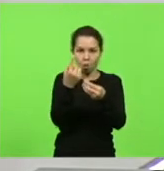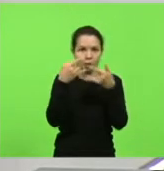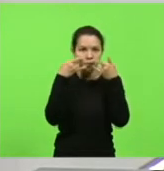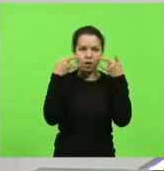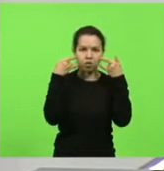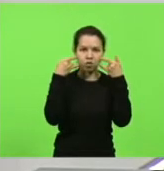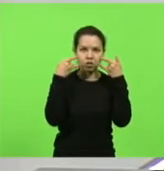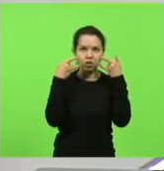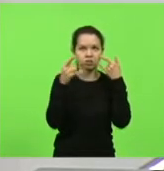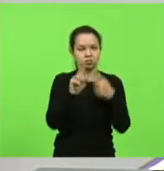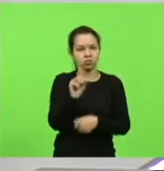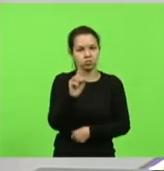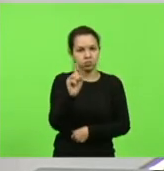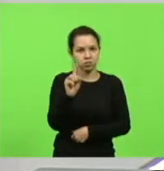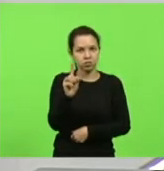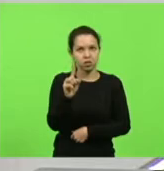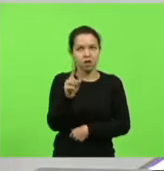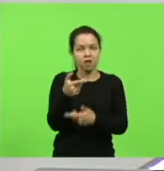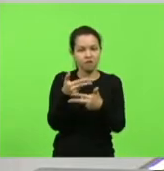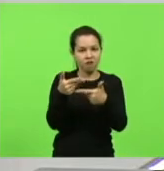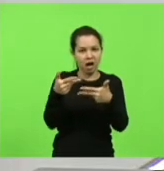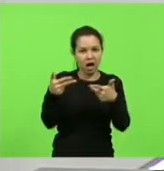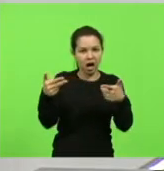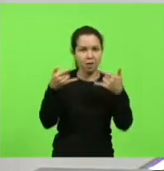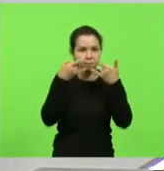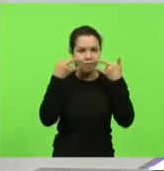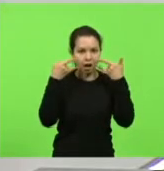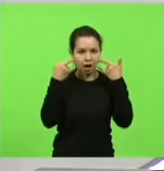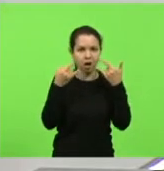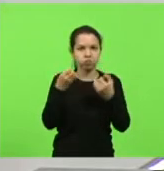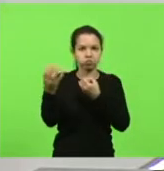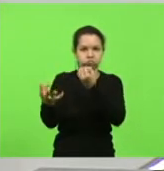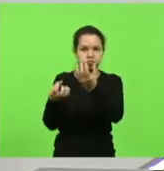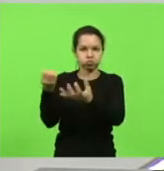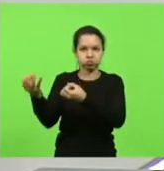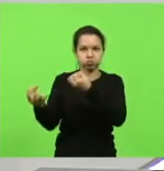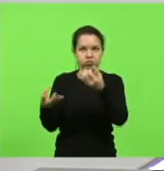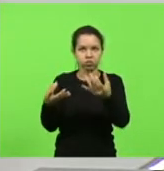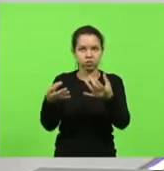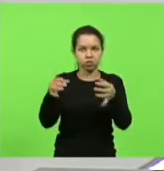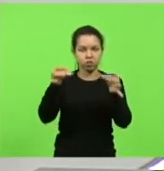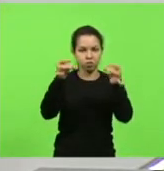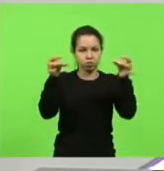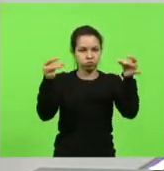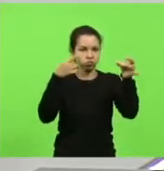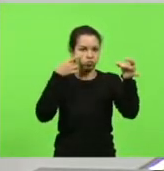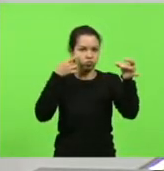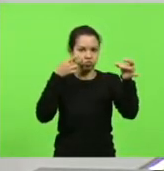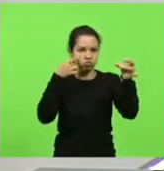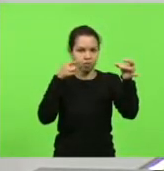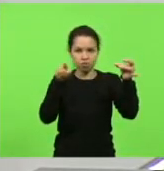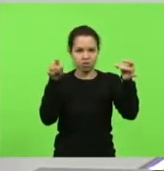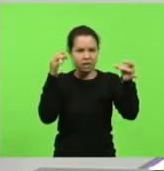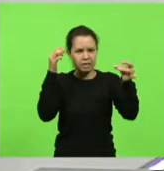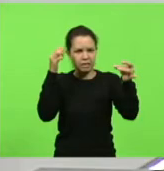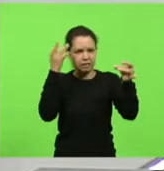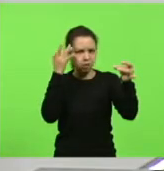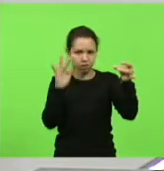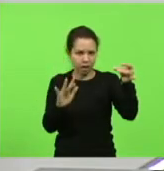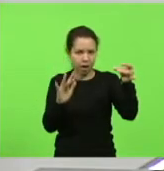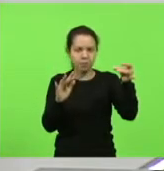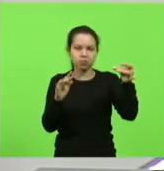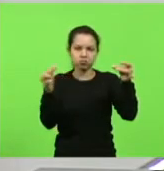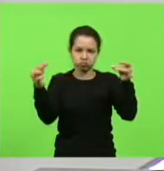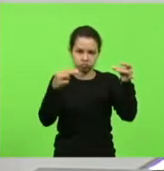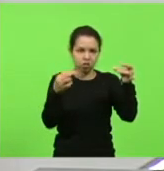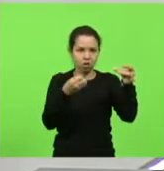São máscaras que estão sendo entregues, que é uma máscara aqui, qualquer leigo, não precisa ser entendido. Eu vou passar aqui para os